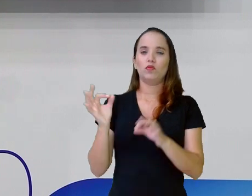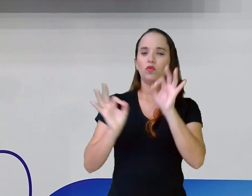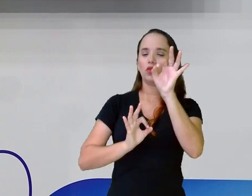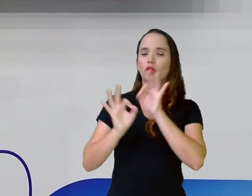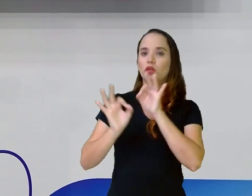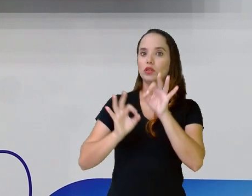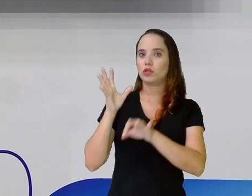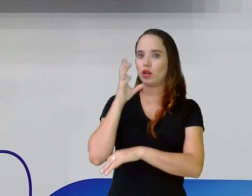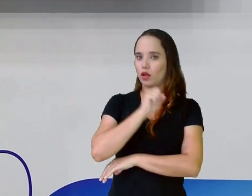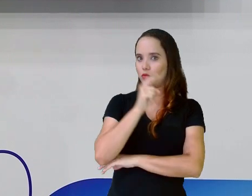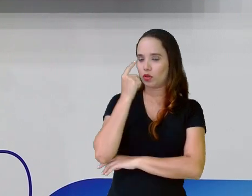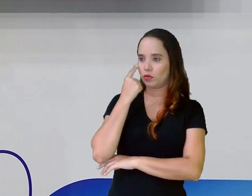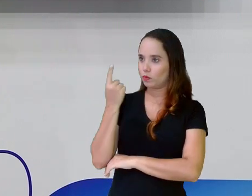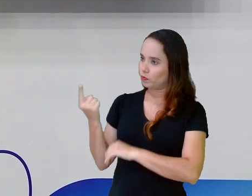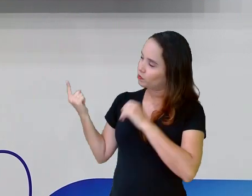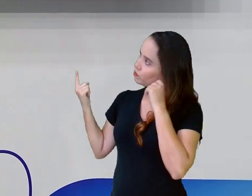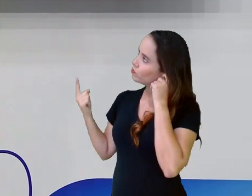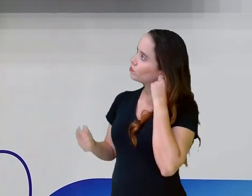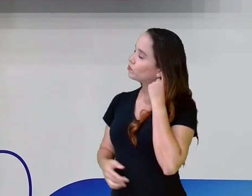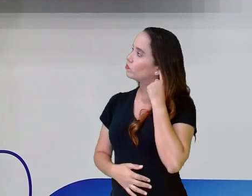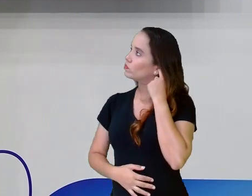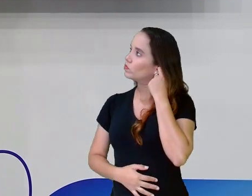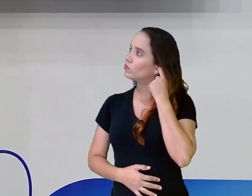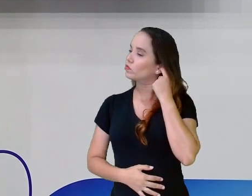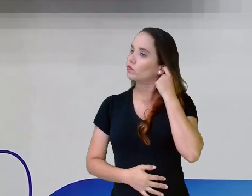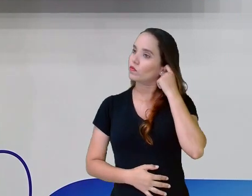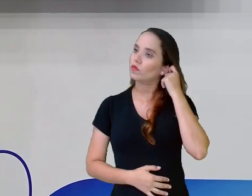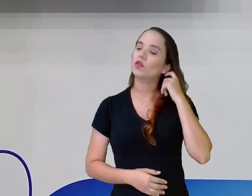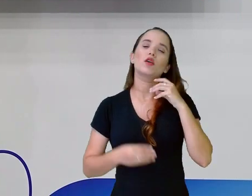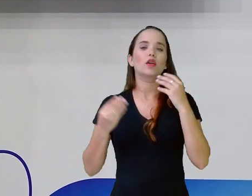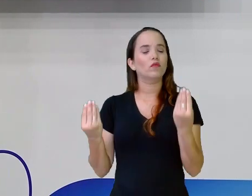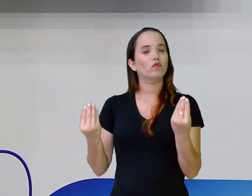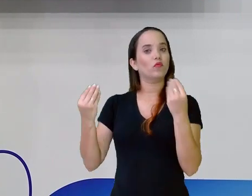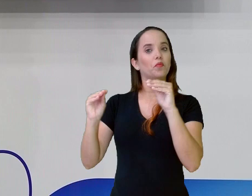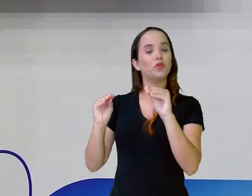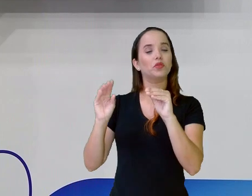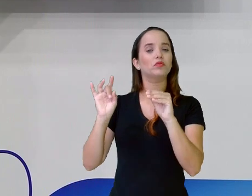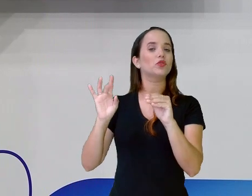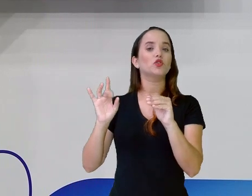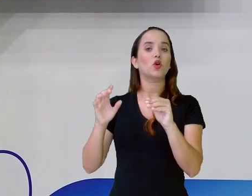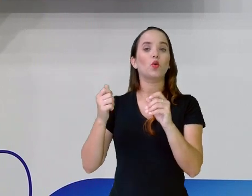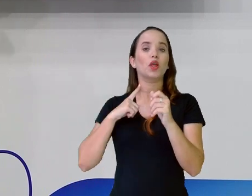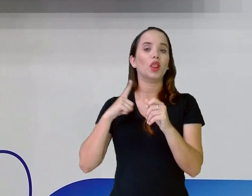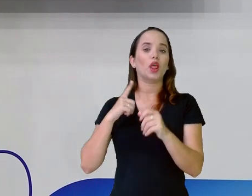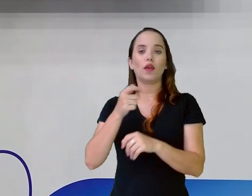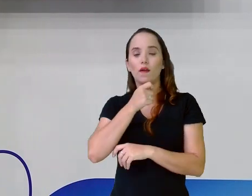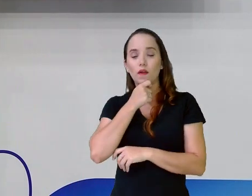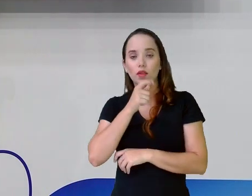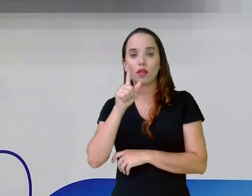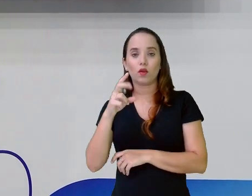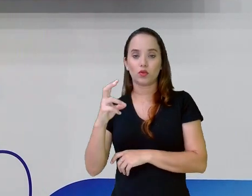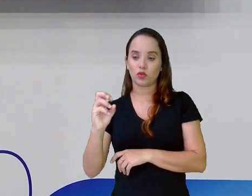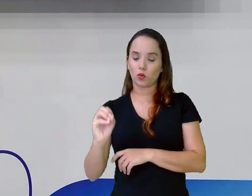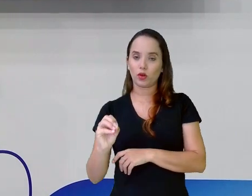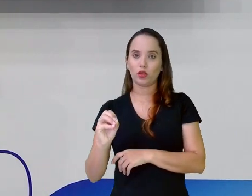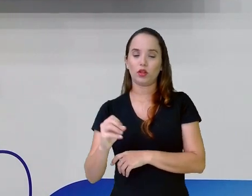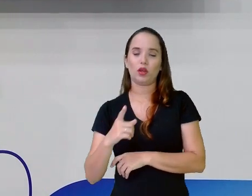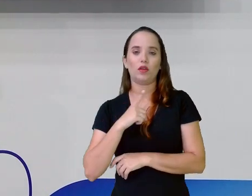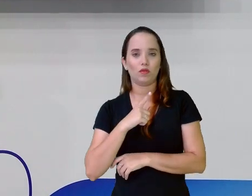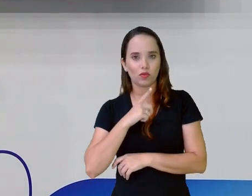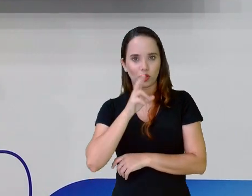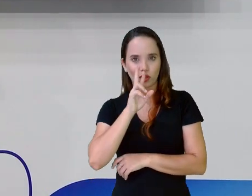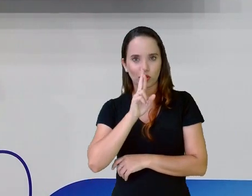aqui a operação. Vou retirar o que sobrou e vou ter exatamente